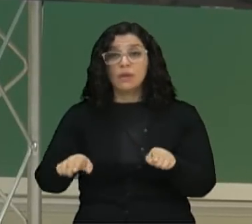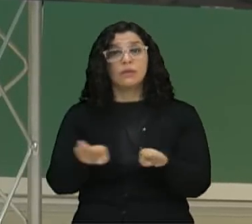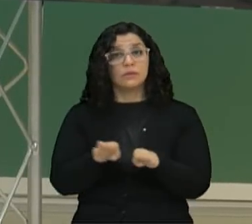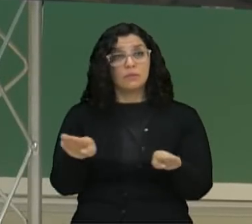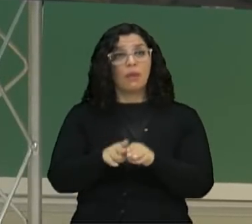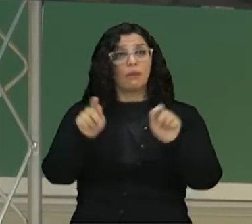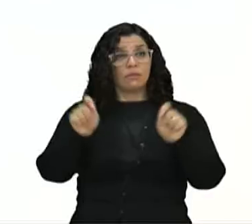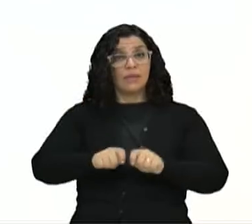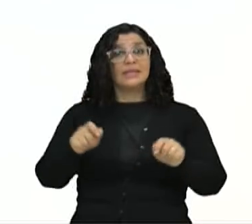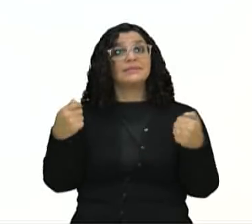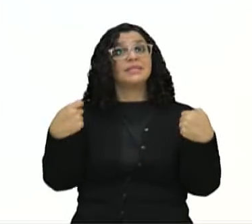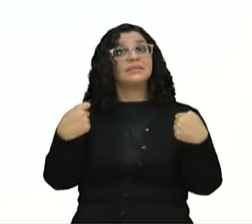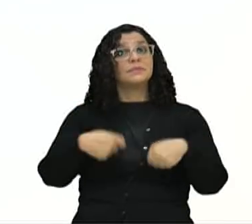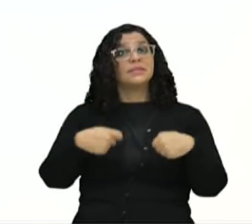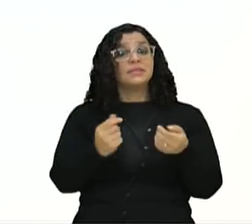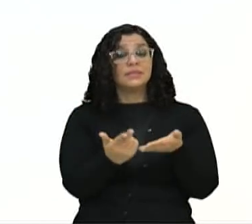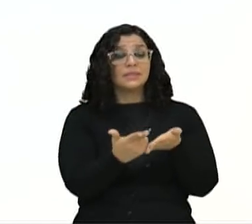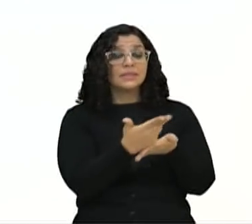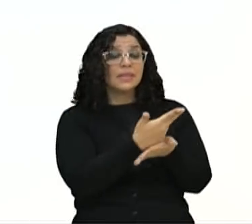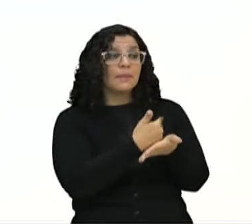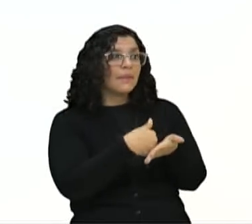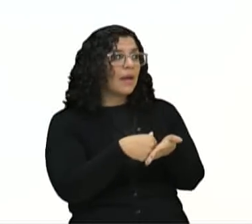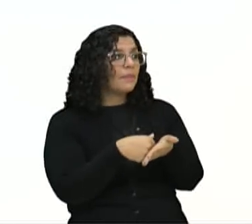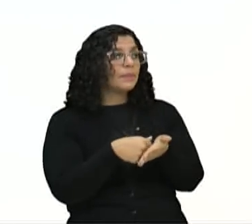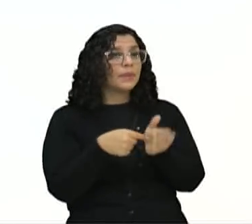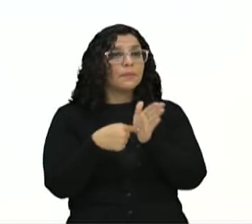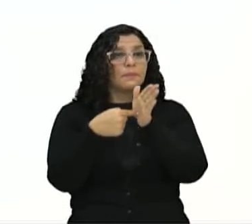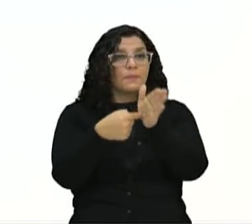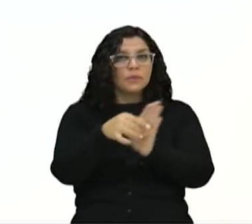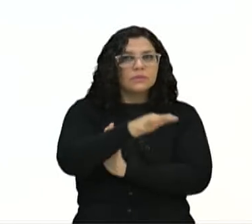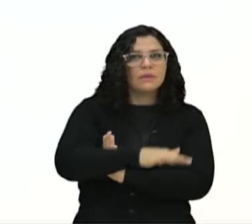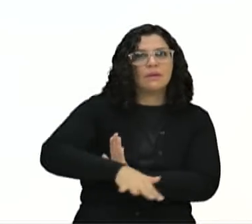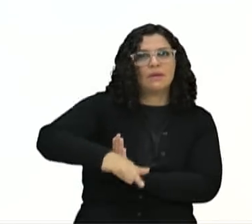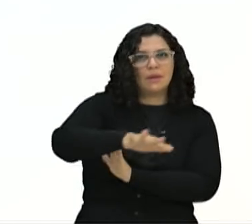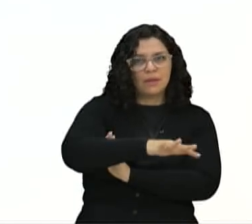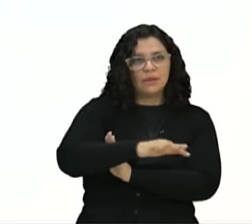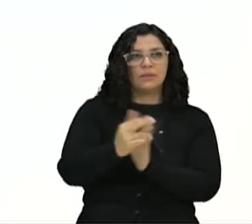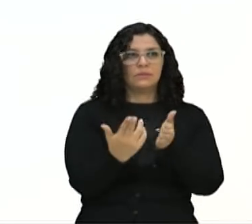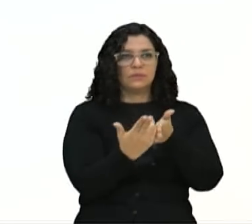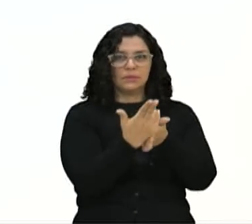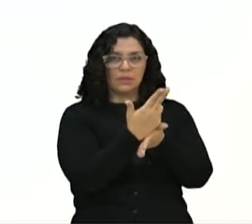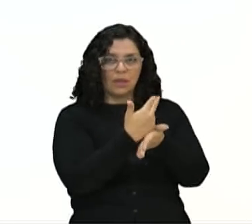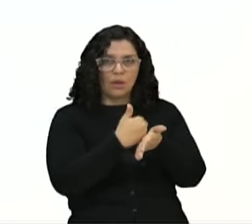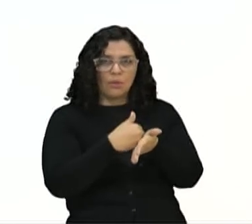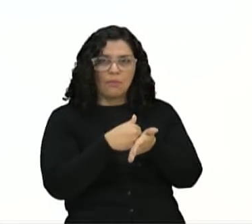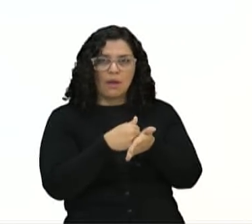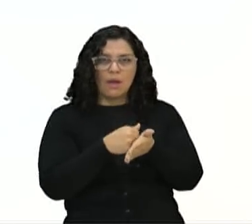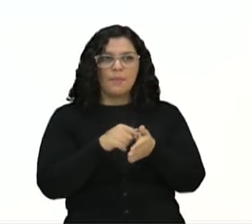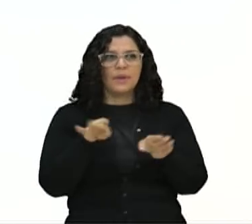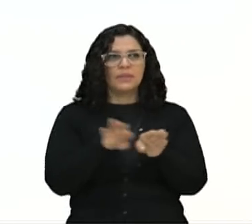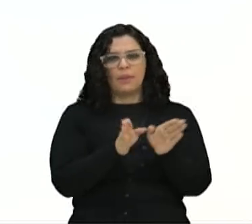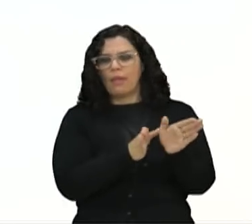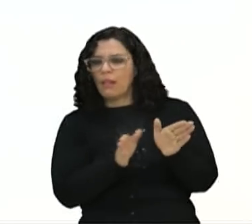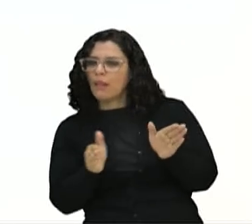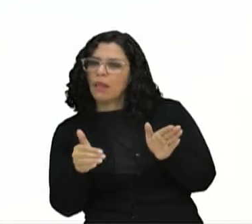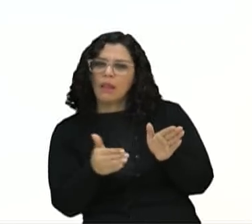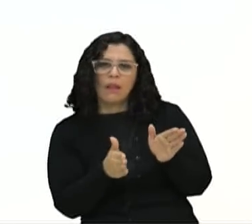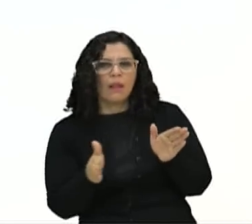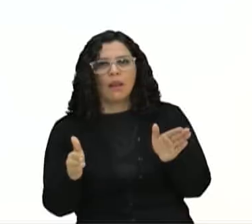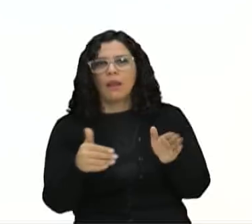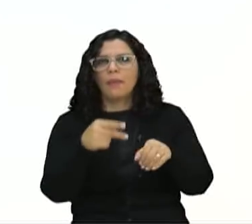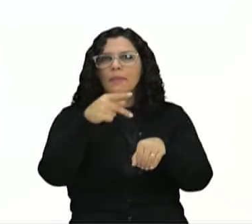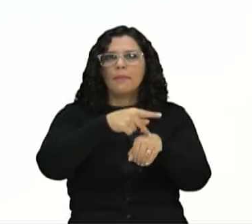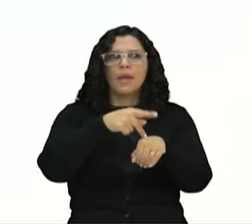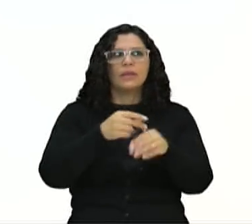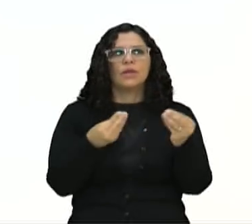desde que exista um mapa de orientação dessa área. Tendo o mapa ali, com os pontos, os obstáculos, faz a volta em volta de uma